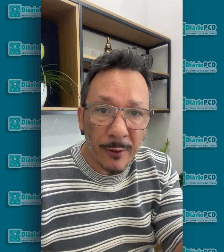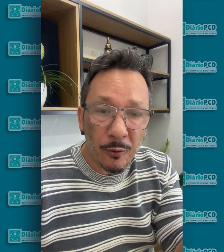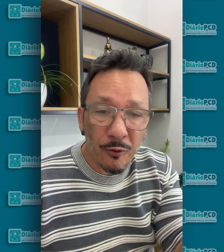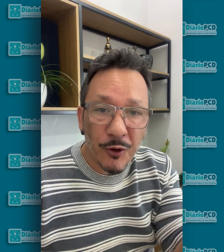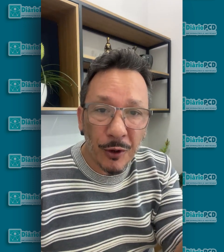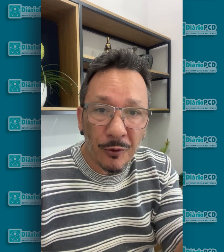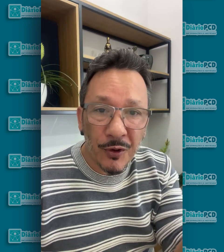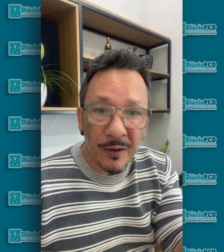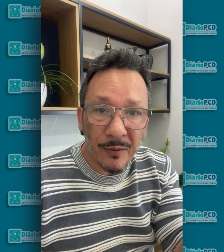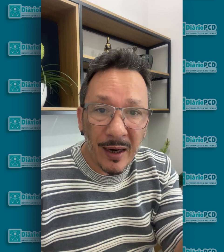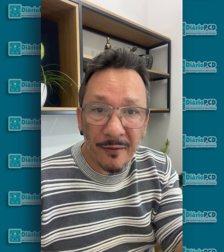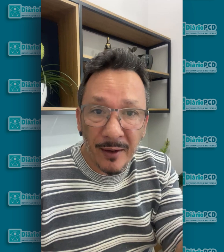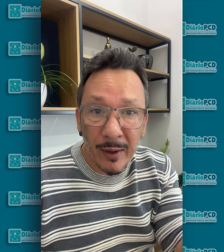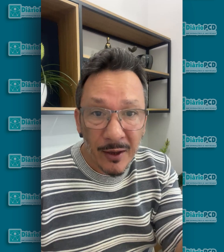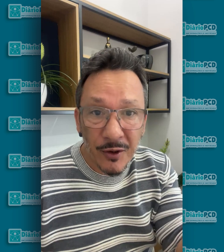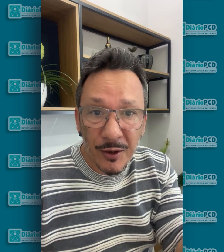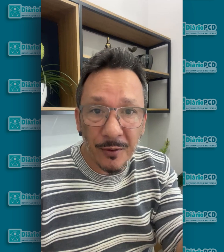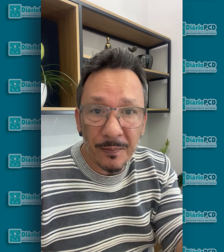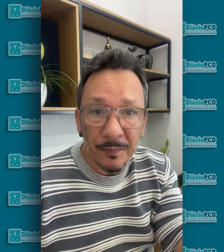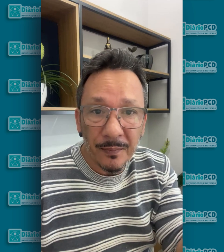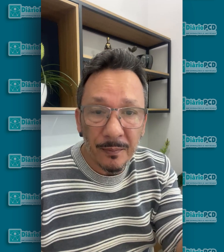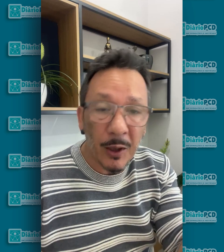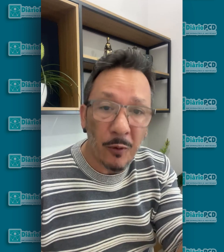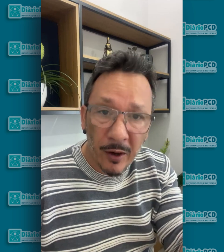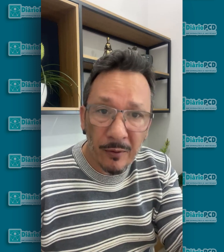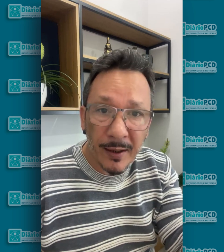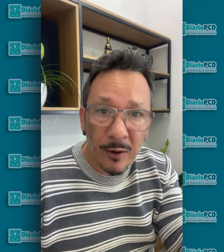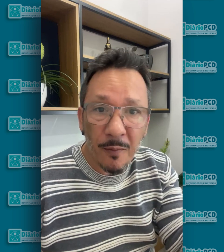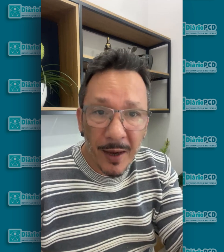o seu ato constitutivo é levado a registro